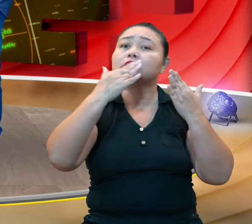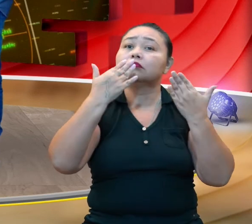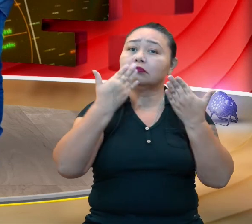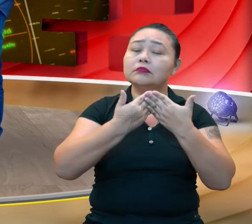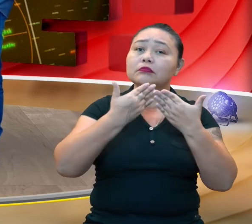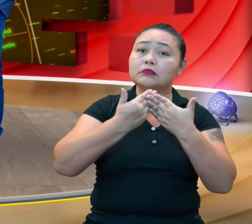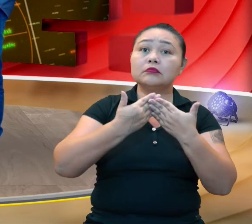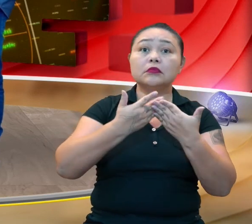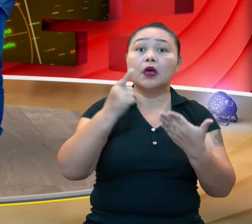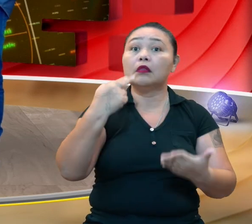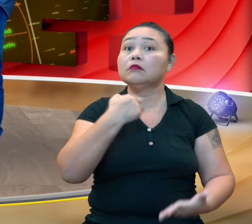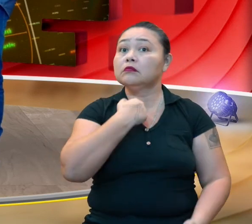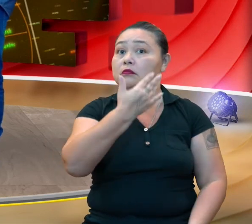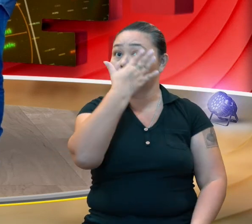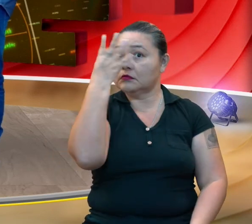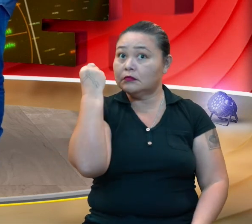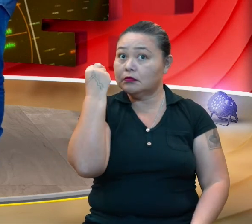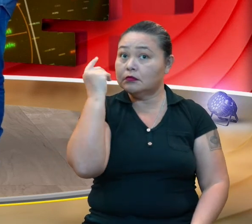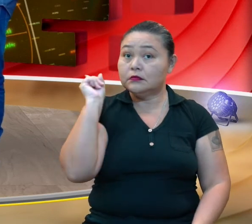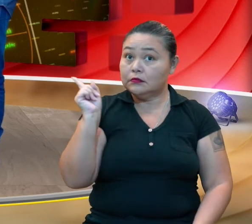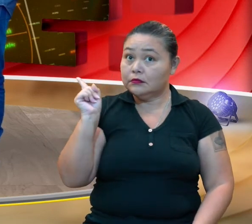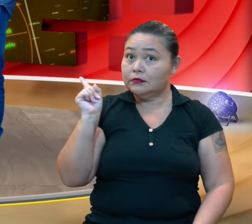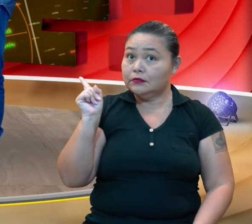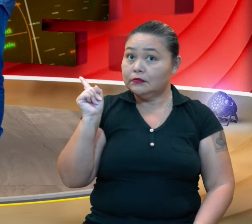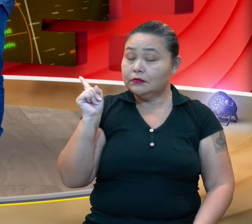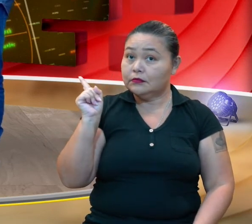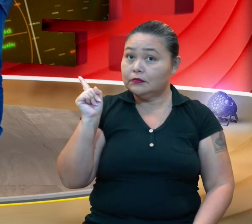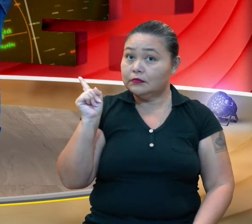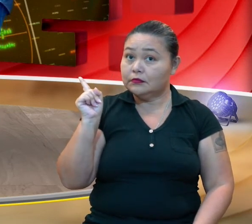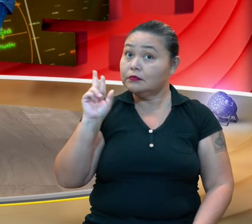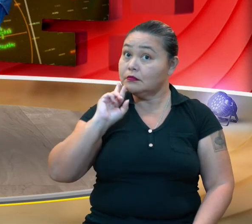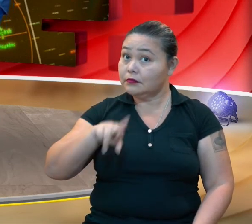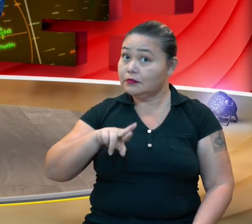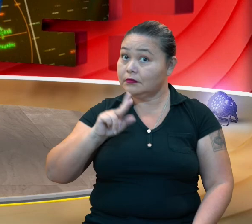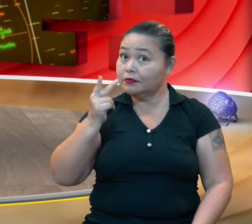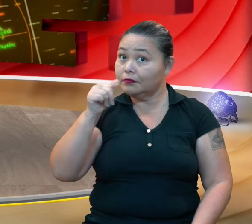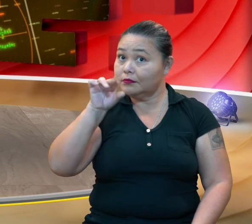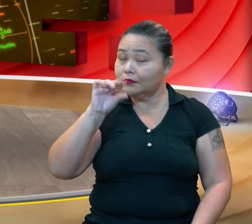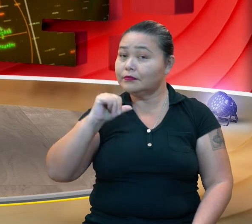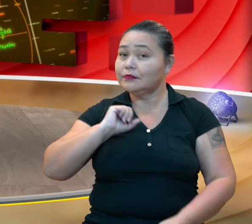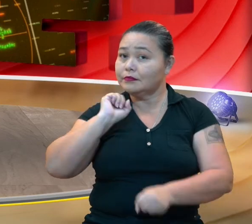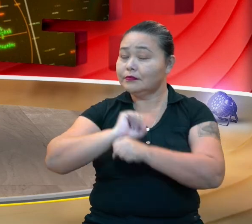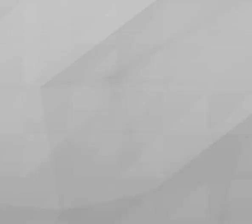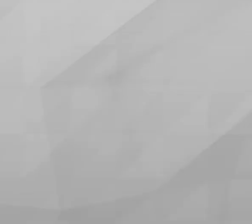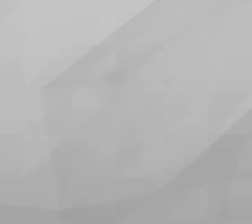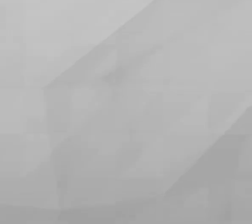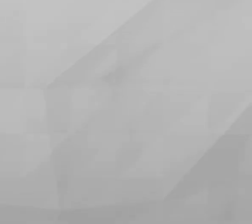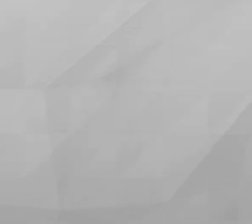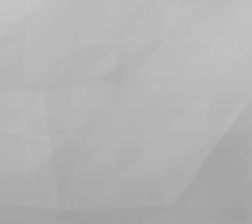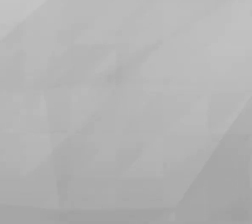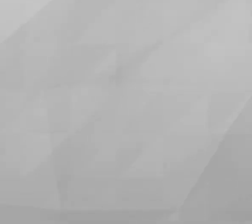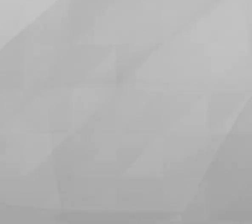manda foto. Não esquece. Responde a charada, tá bom? Já estamos de volta.